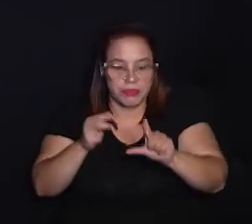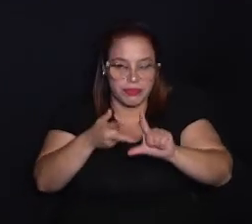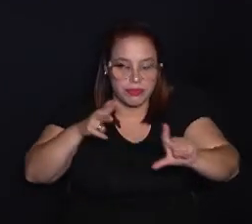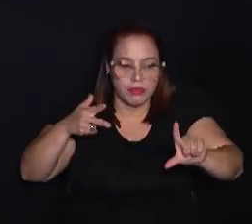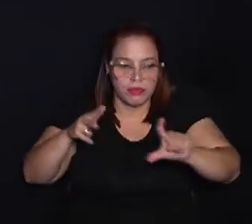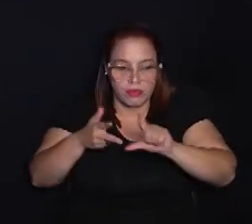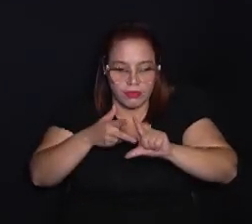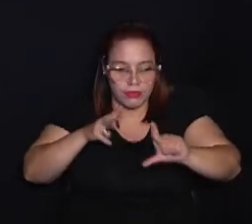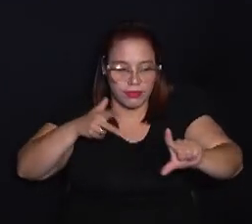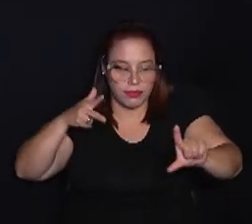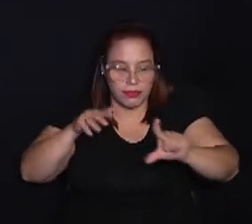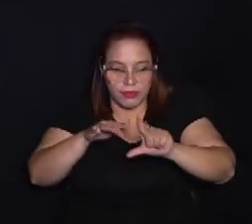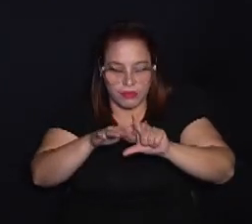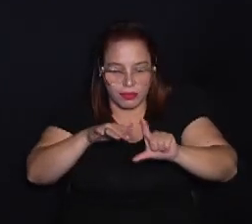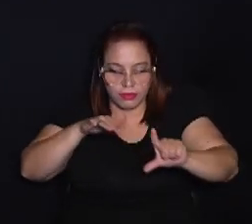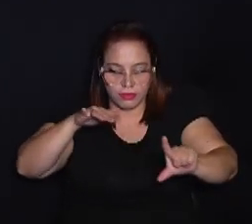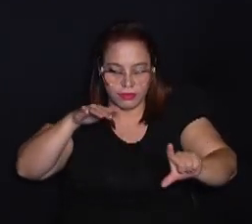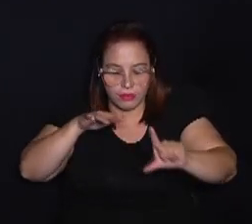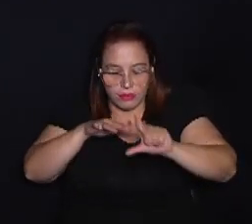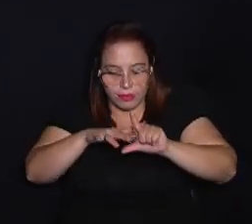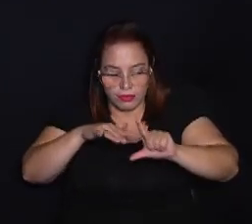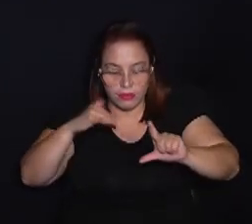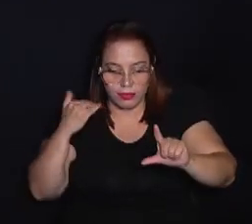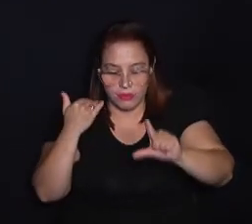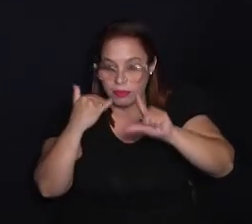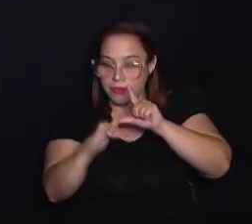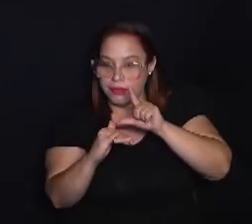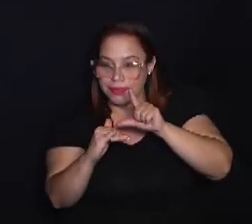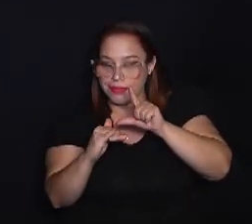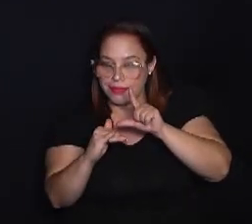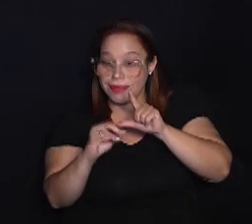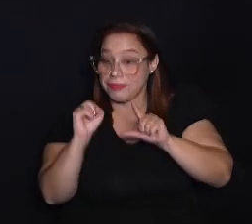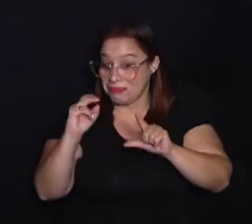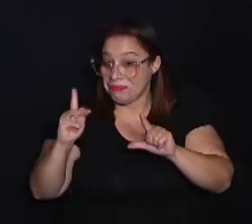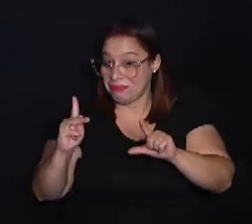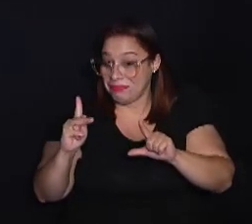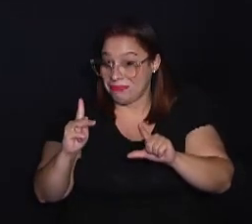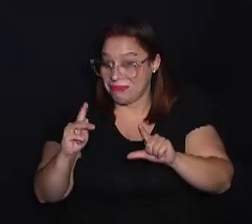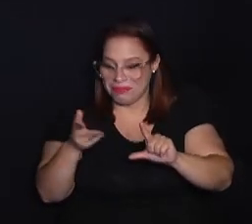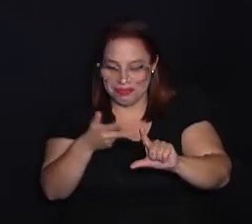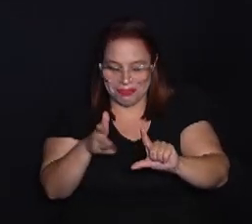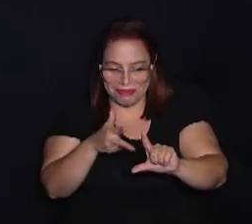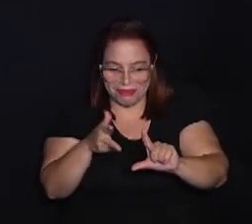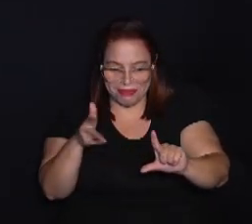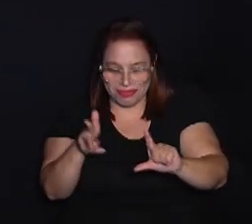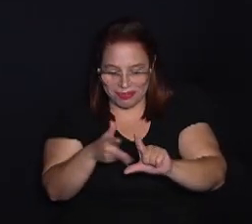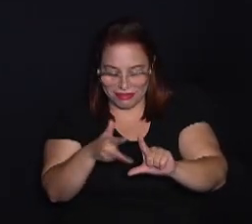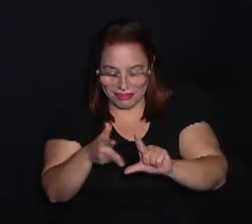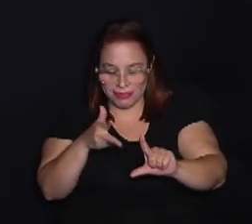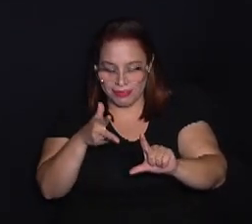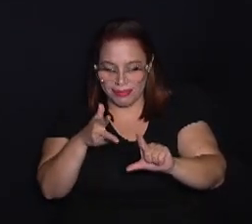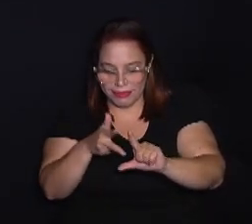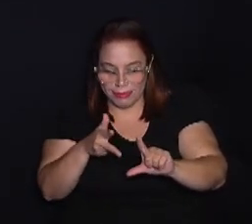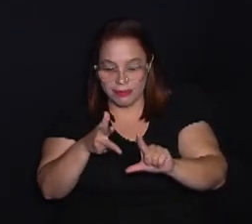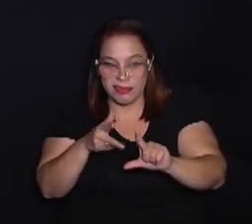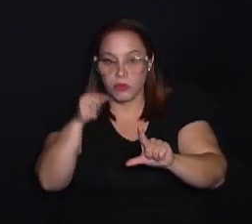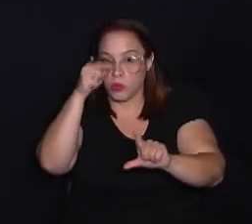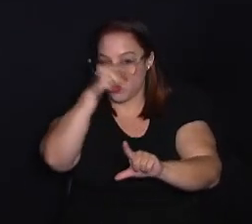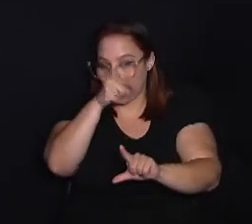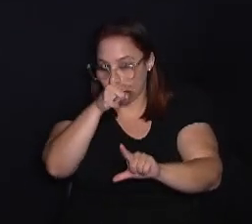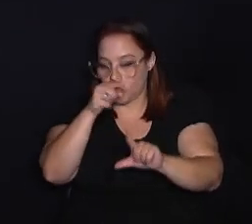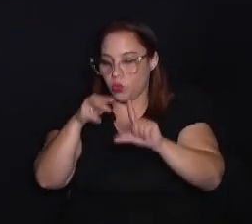Muito obrigado pela sua companhia, pela sua audiência e participe. Vamos conversar nesta segunda-feira pelo número do